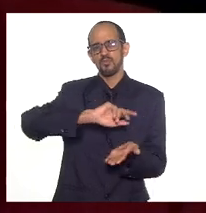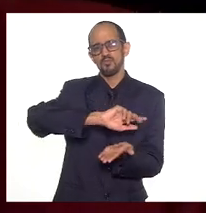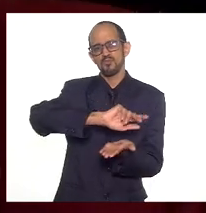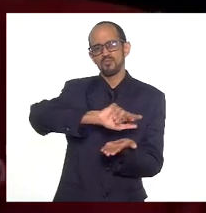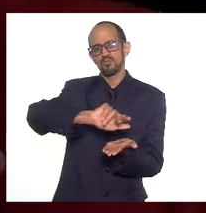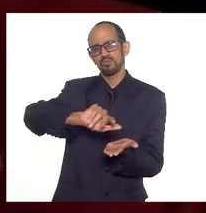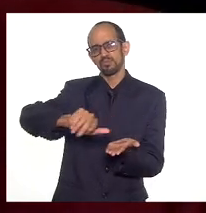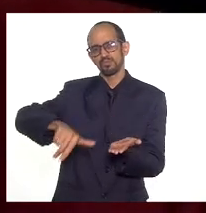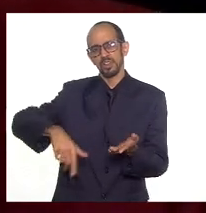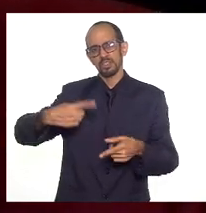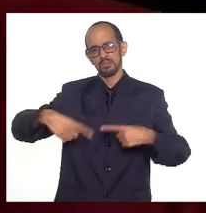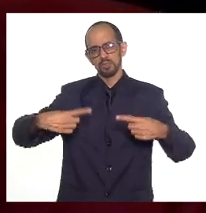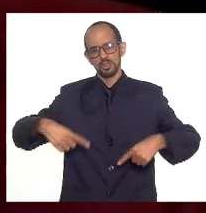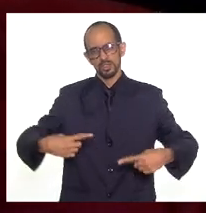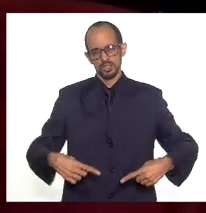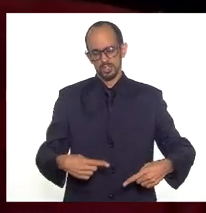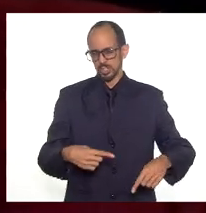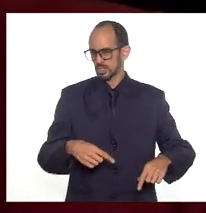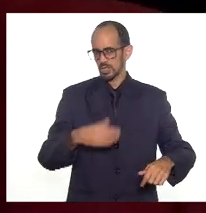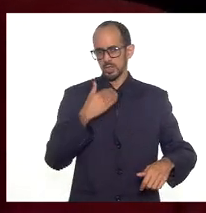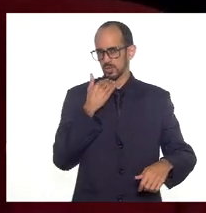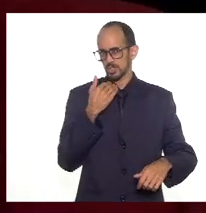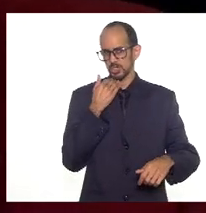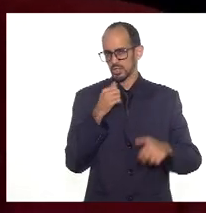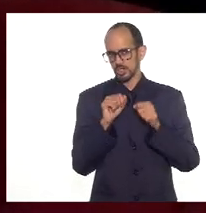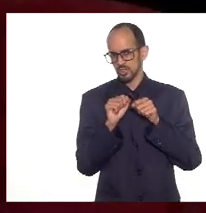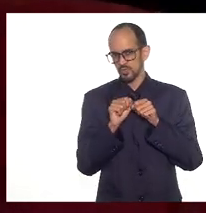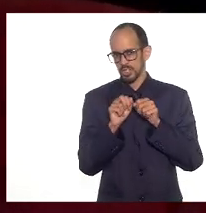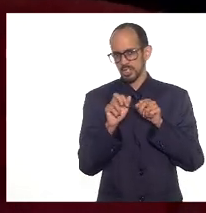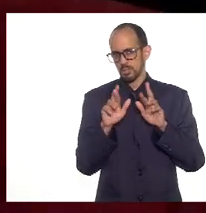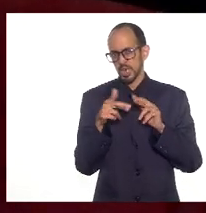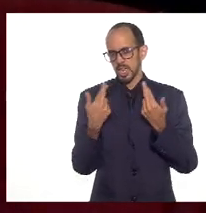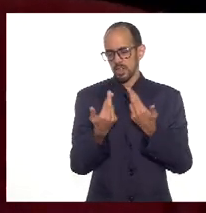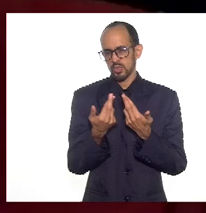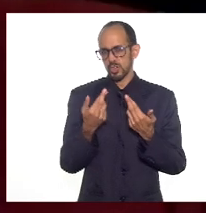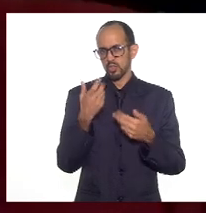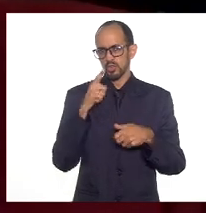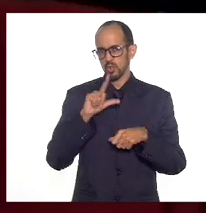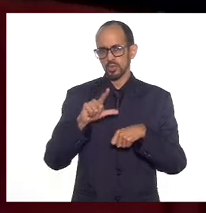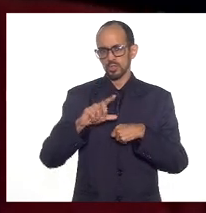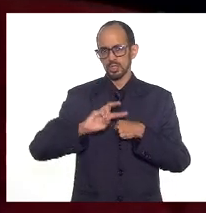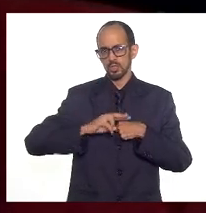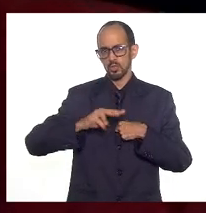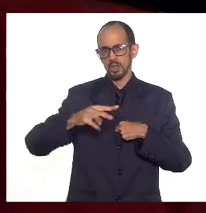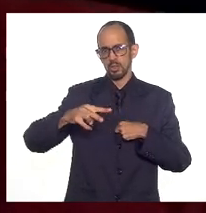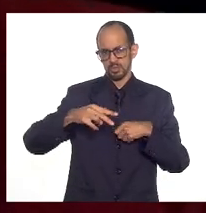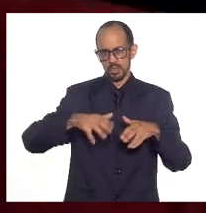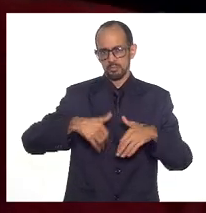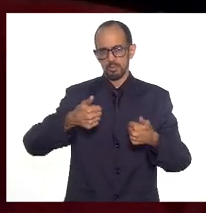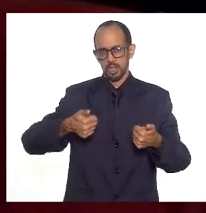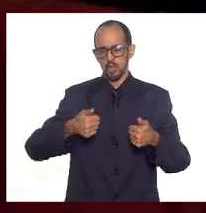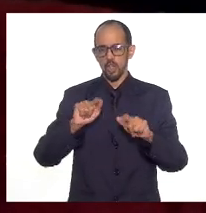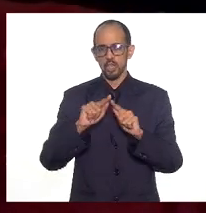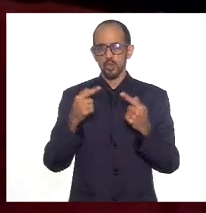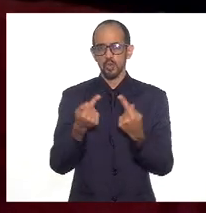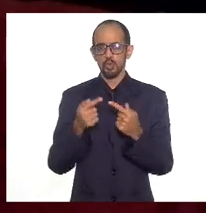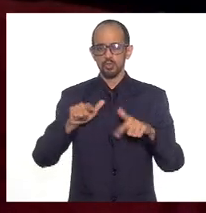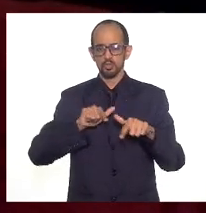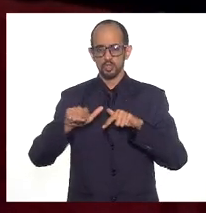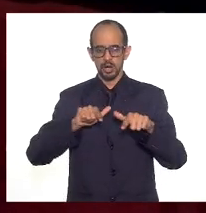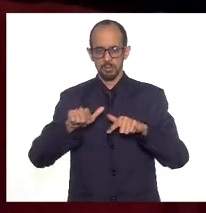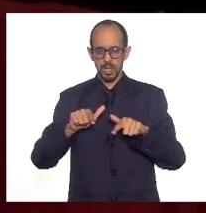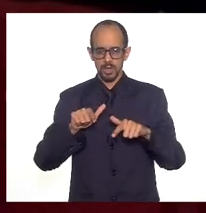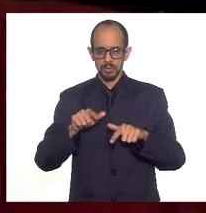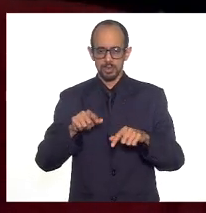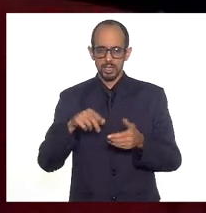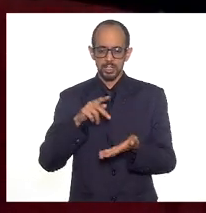simplesmente a gente fazer uma reunião como essa, né, e não gerar desdobramentos, não gerar grupos de trabalho, para que a gente